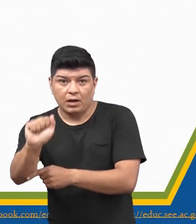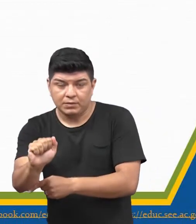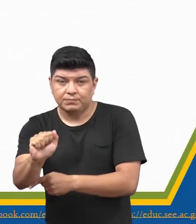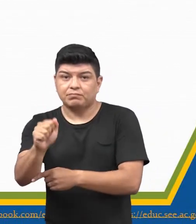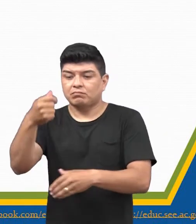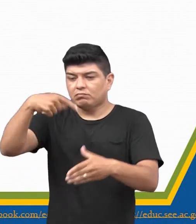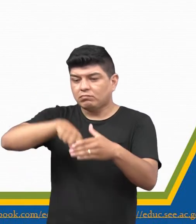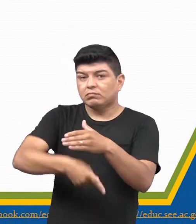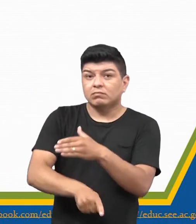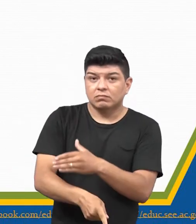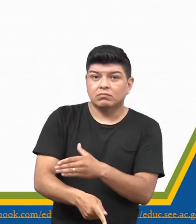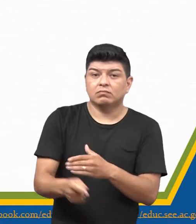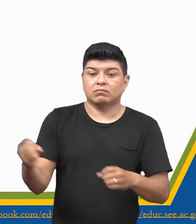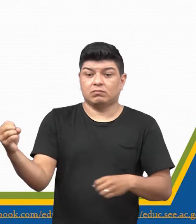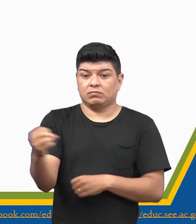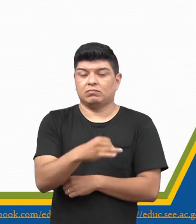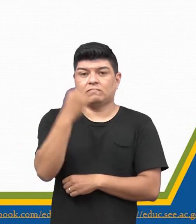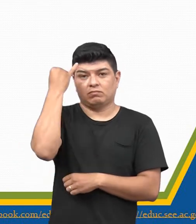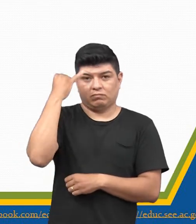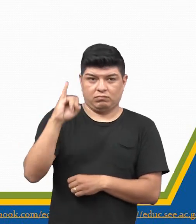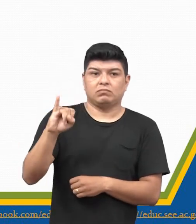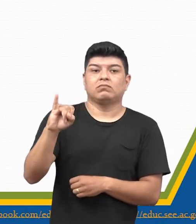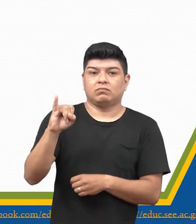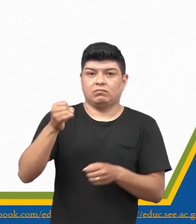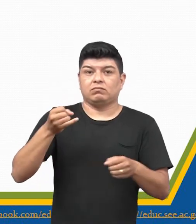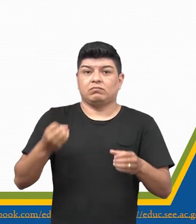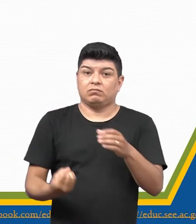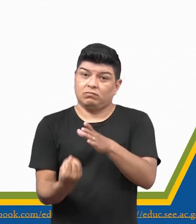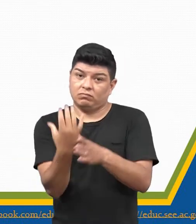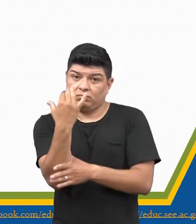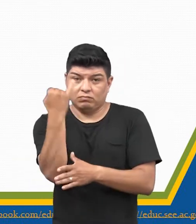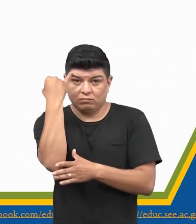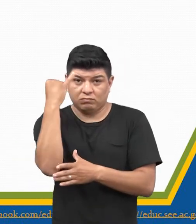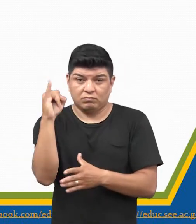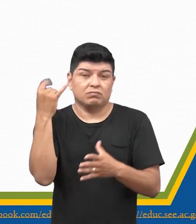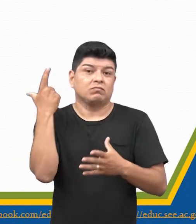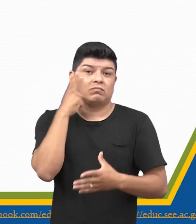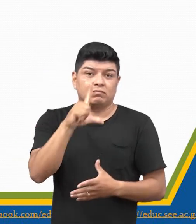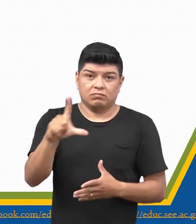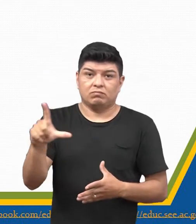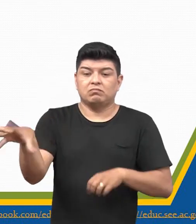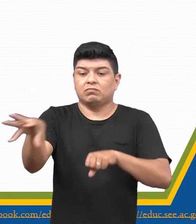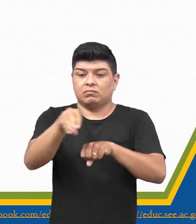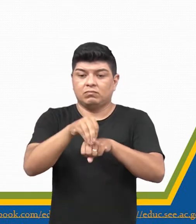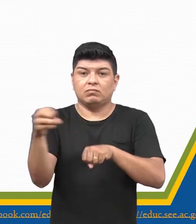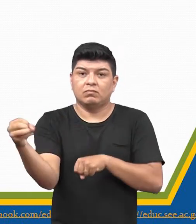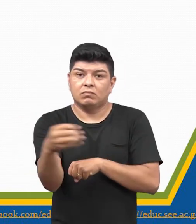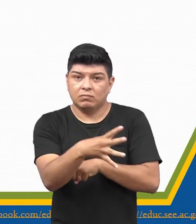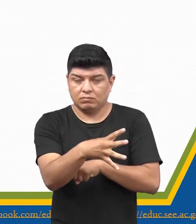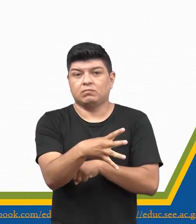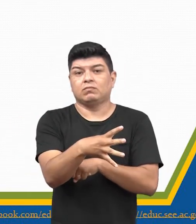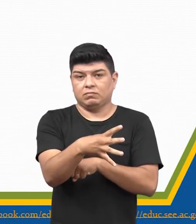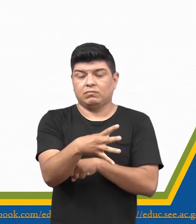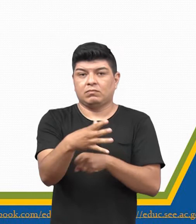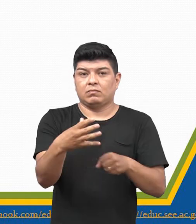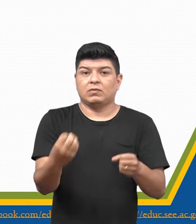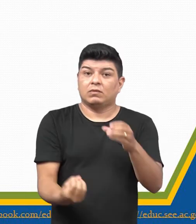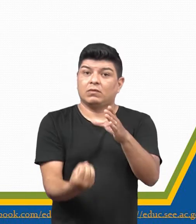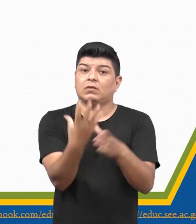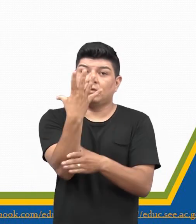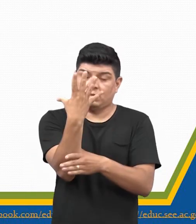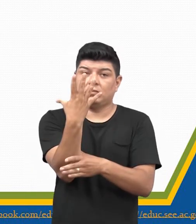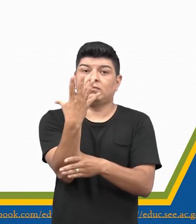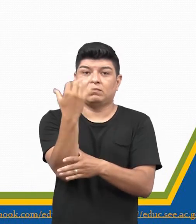interlocutor penetrar em novas ideias, parir ideias, adquirir novos conhecimentos. É o ato de dar à